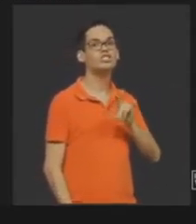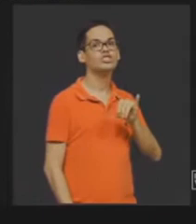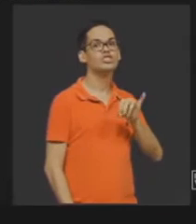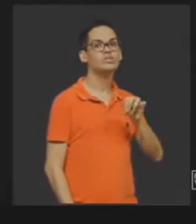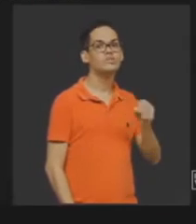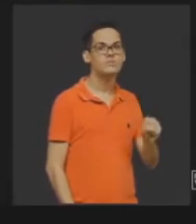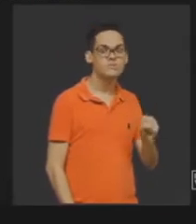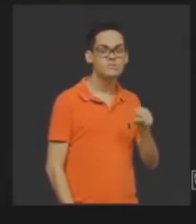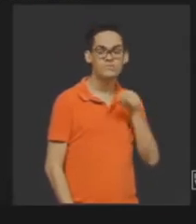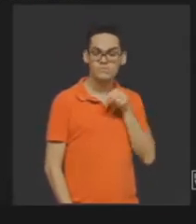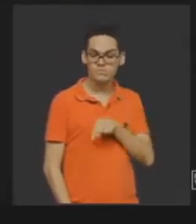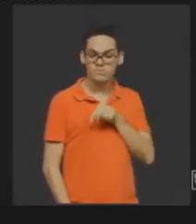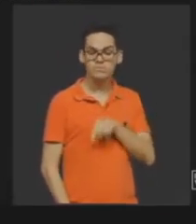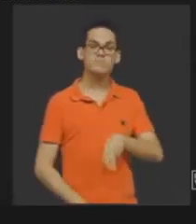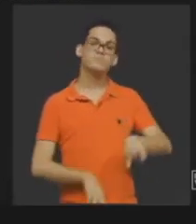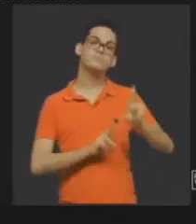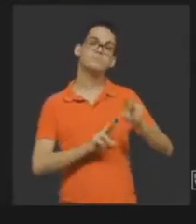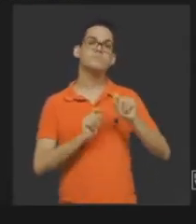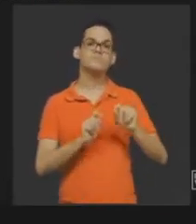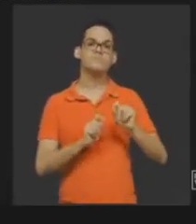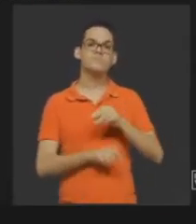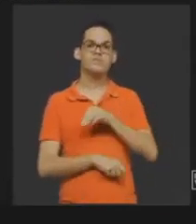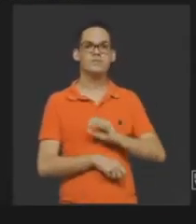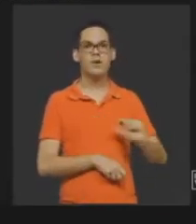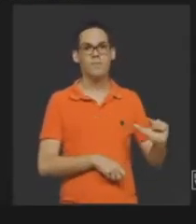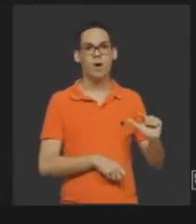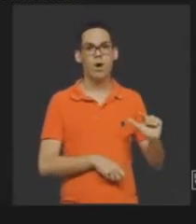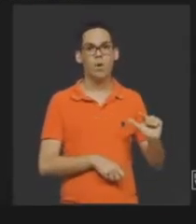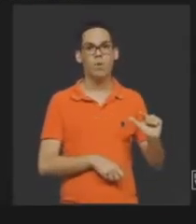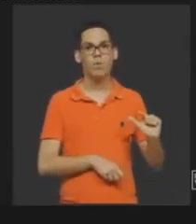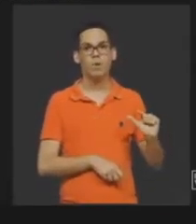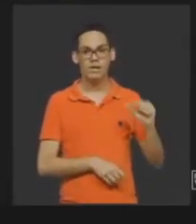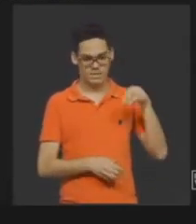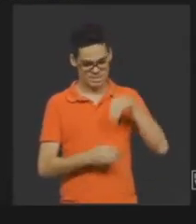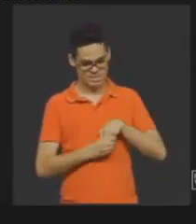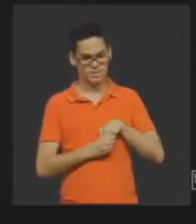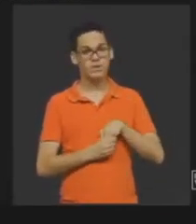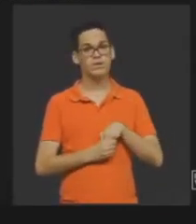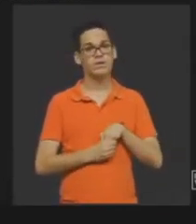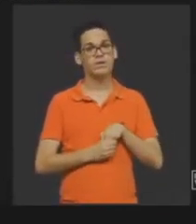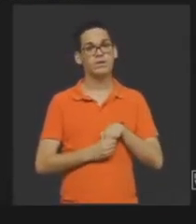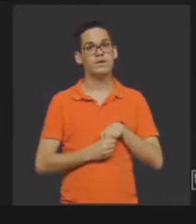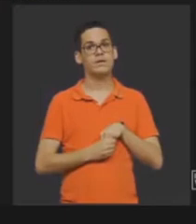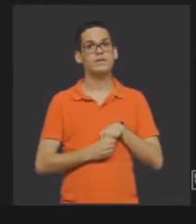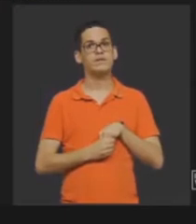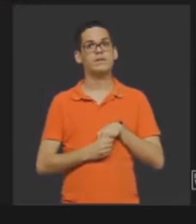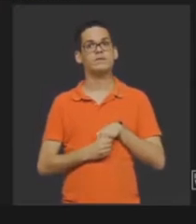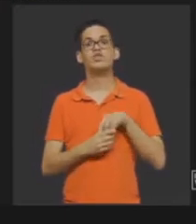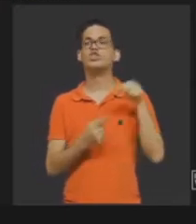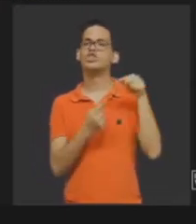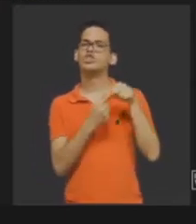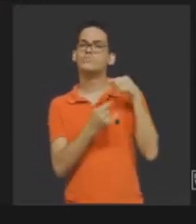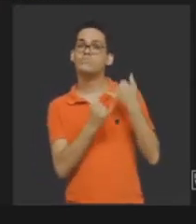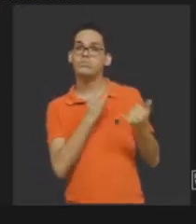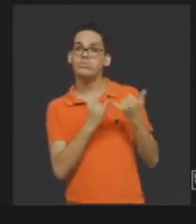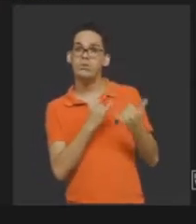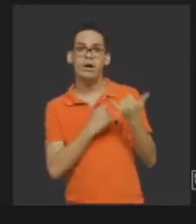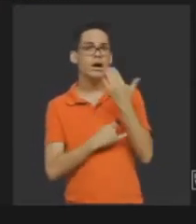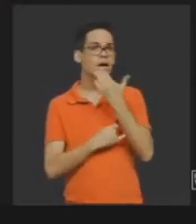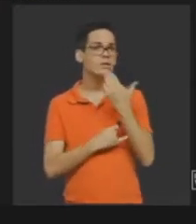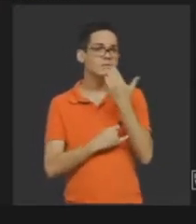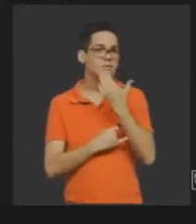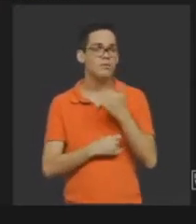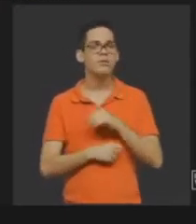nucleotídeos são constituídos por uma molécula de açúcar. Não é o açúcar de cozinha, não, por favor, vou explicar.